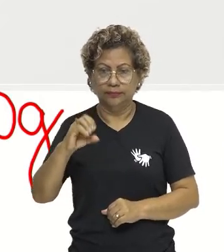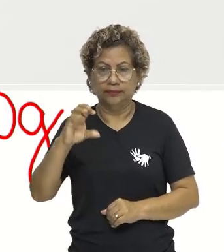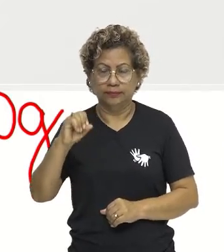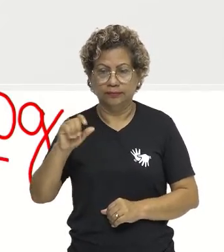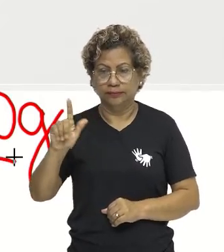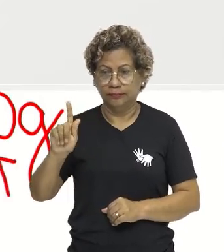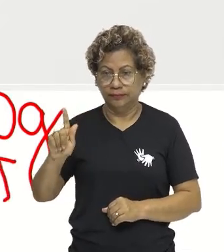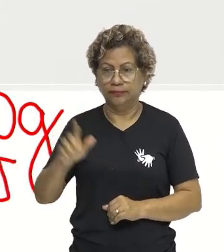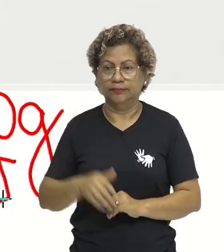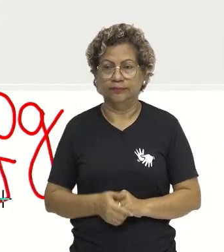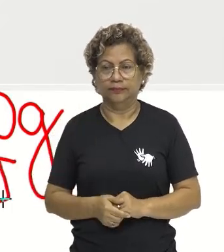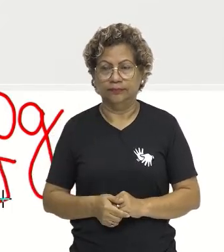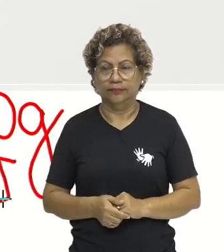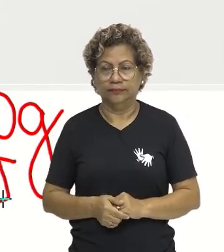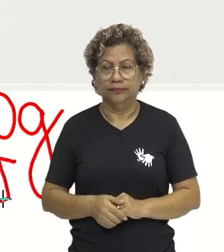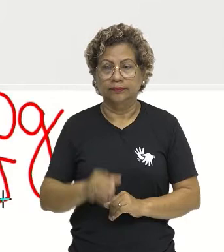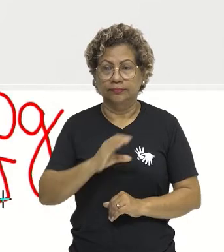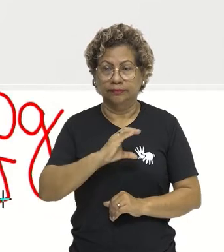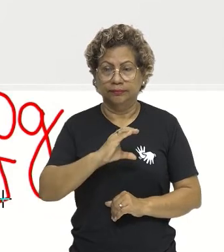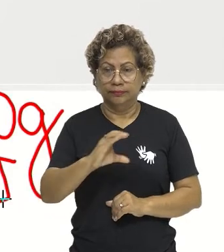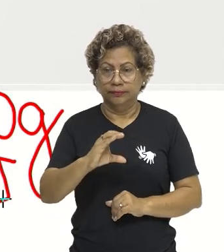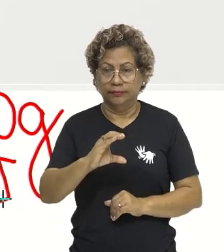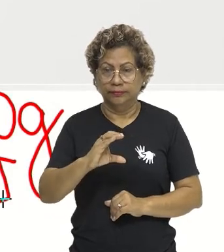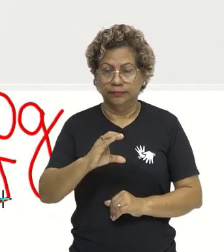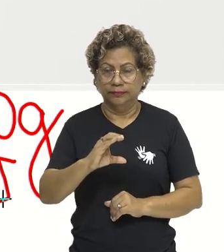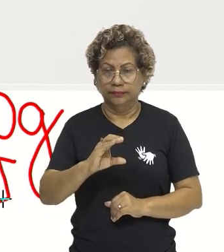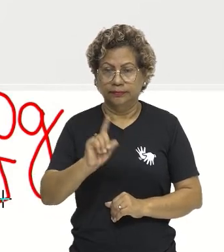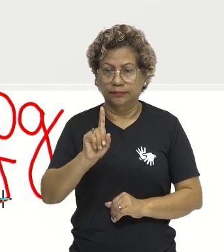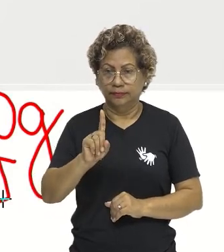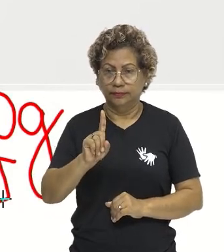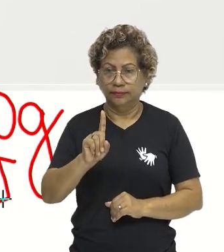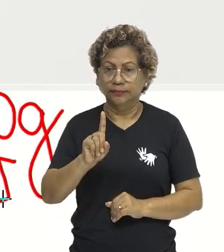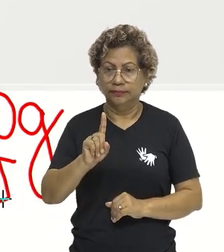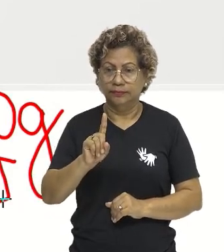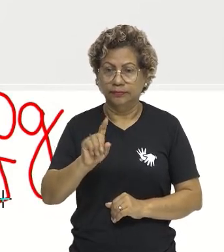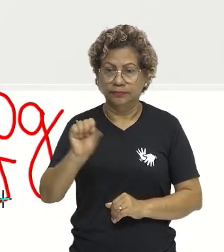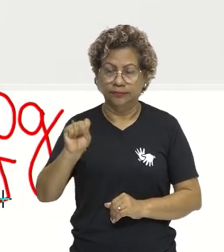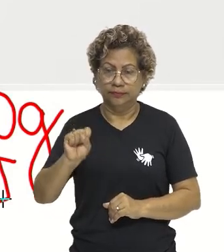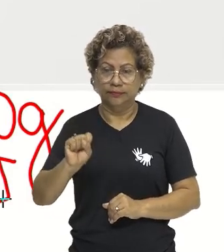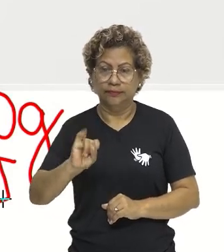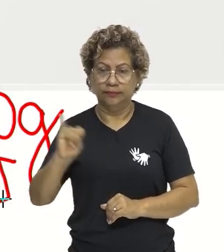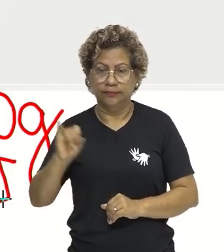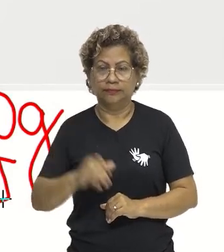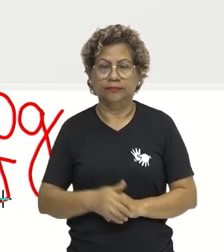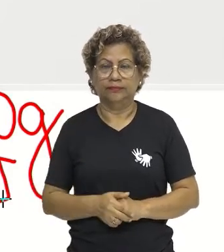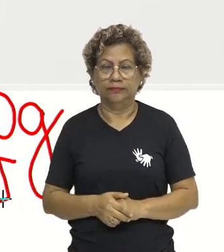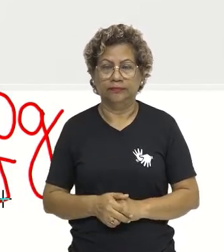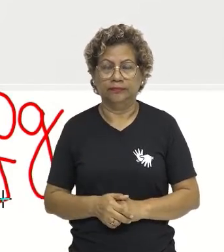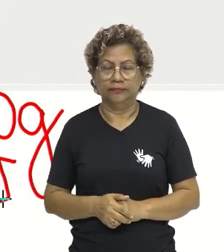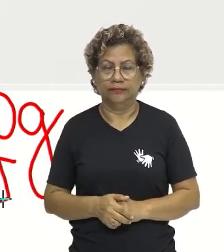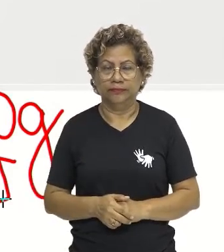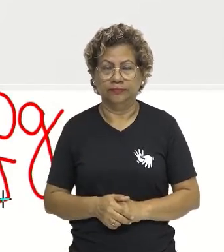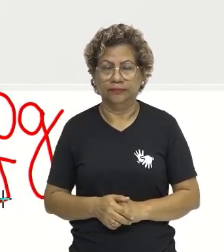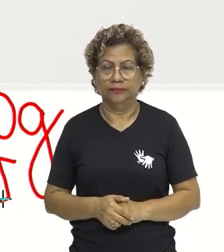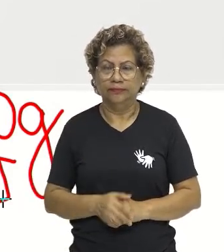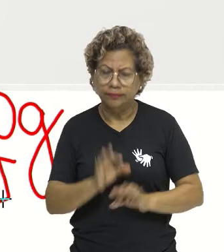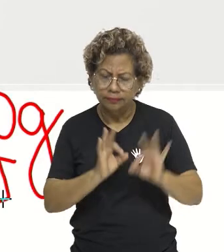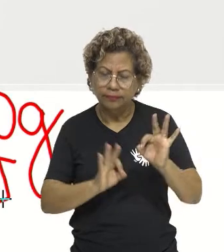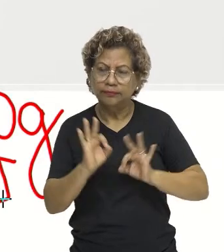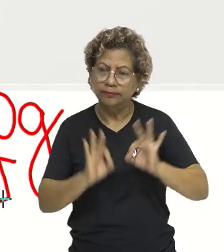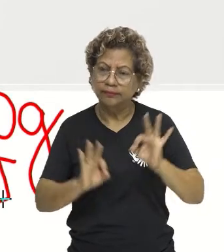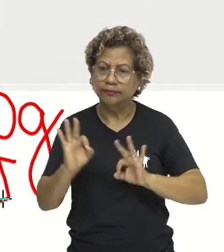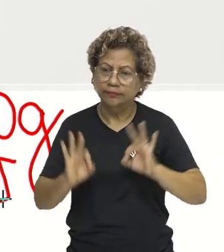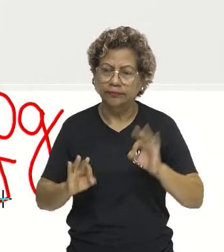Sistema Internacional, que são esses valores aí, essas unidades, calorias por grama graus Celsius, e a